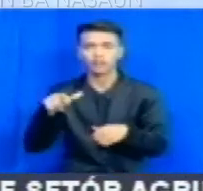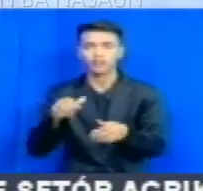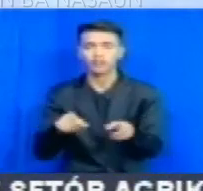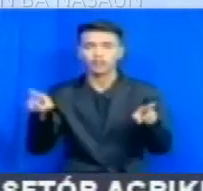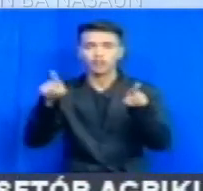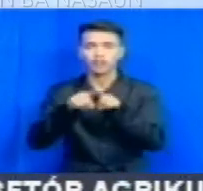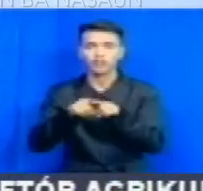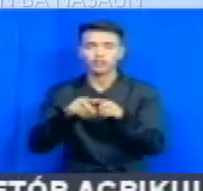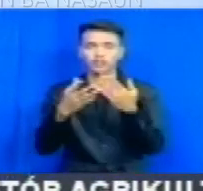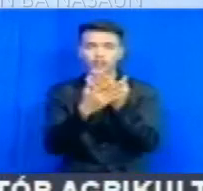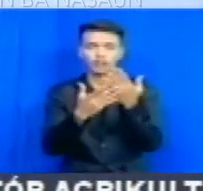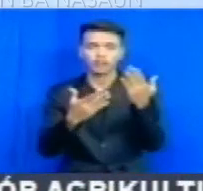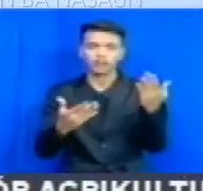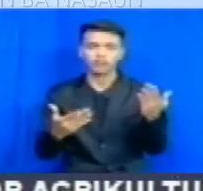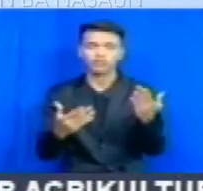hani, saran, fakar,